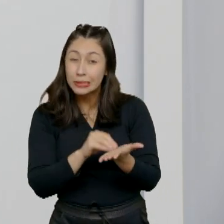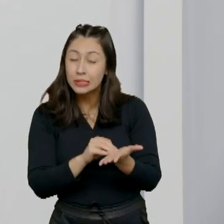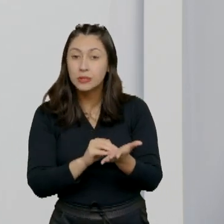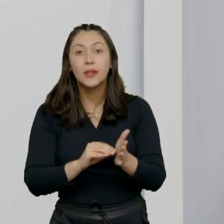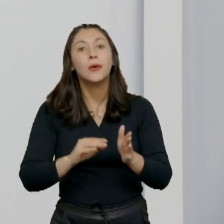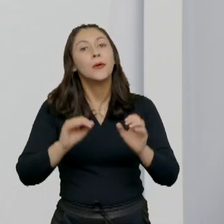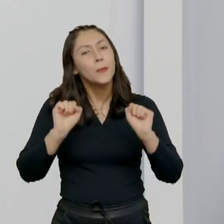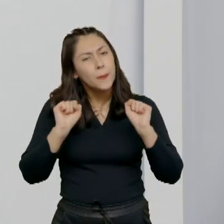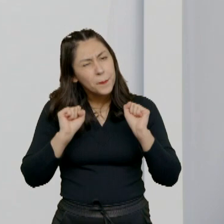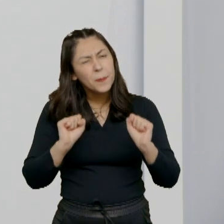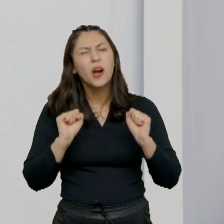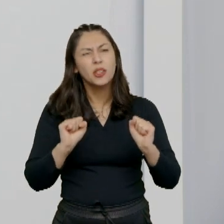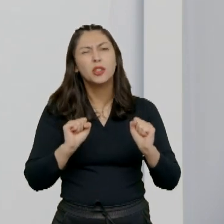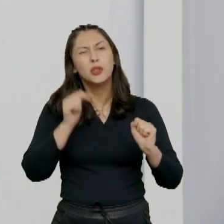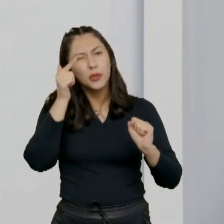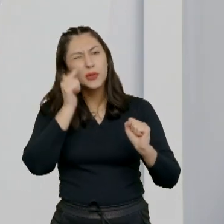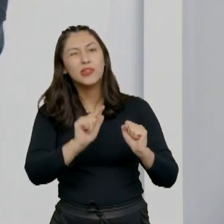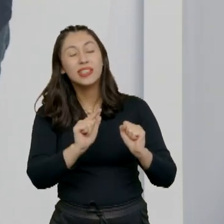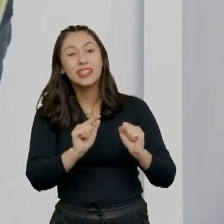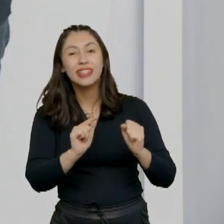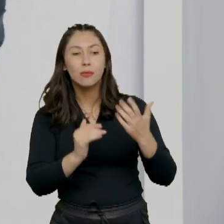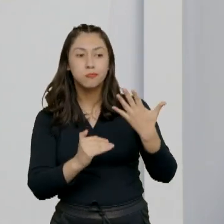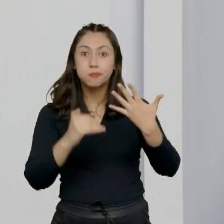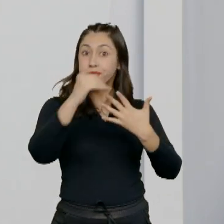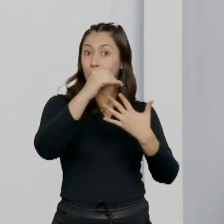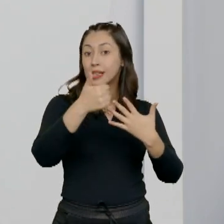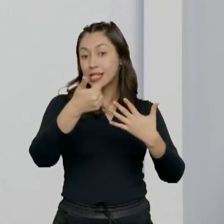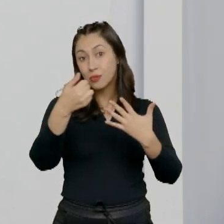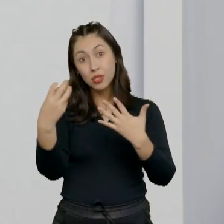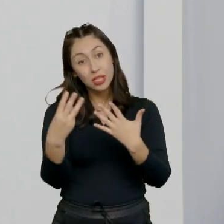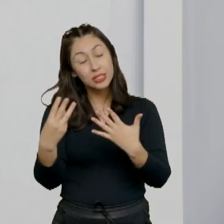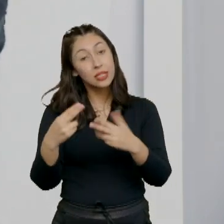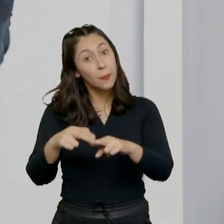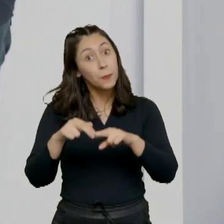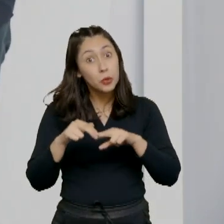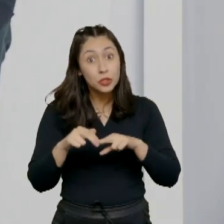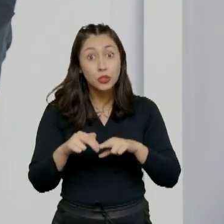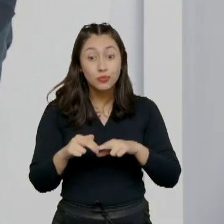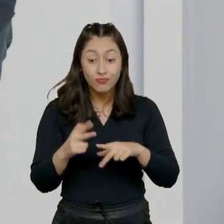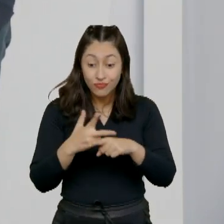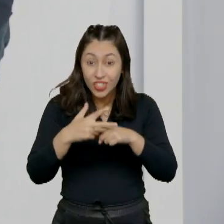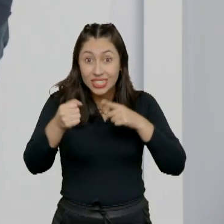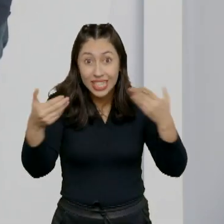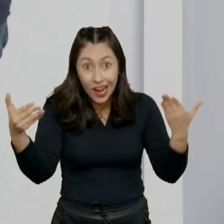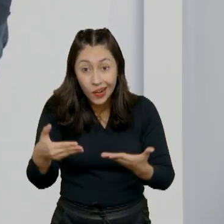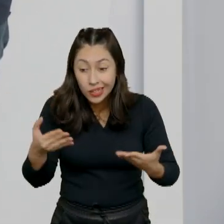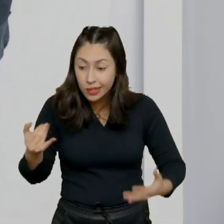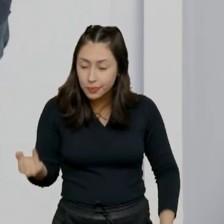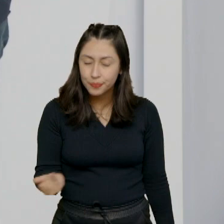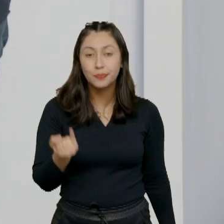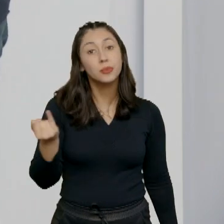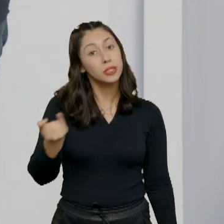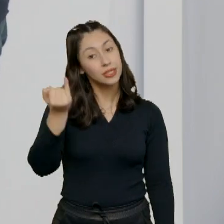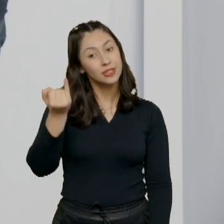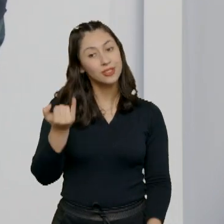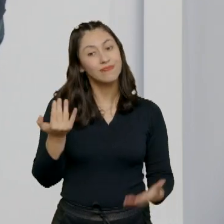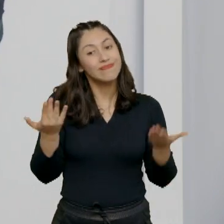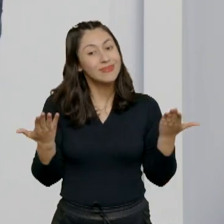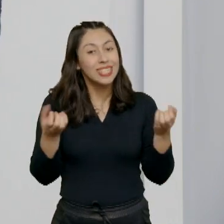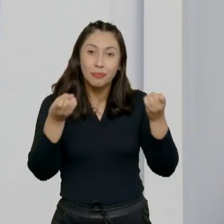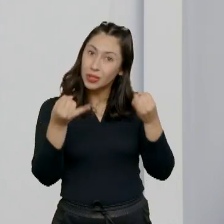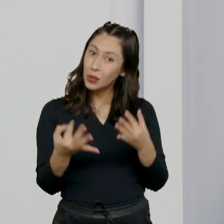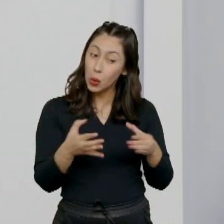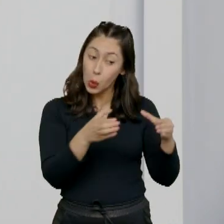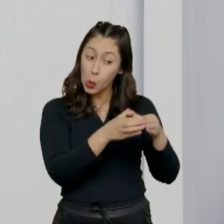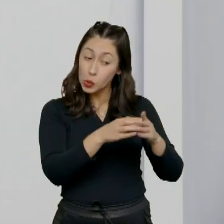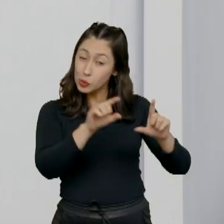ele pode se vencer até chegar à 13ª posição. Por isso, é importantíssima uma vitória hoje. Só que, como já foi falado, é um